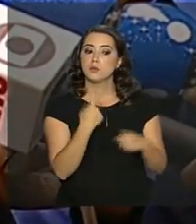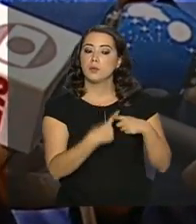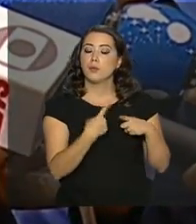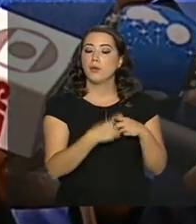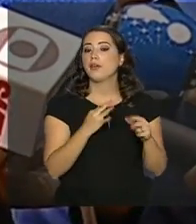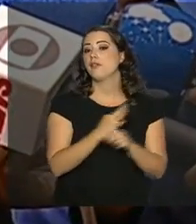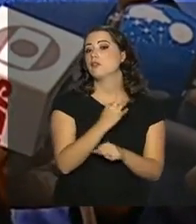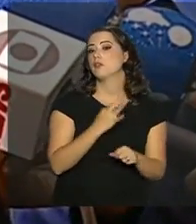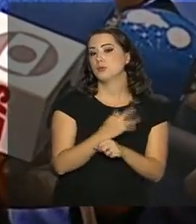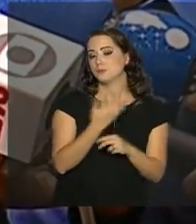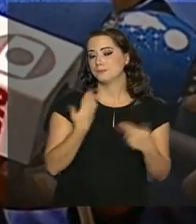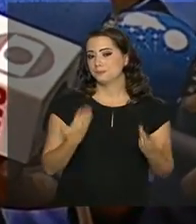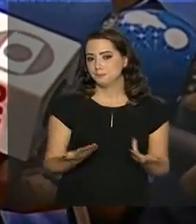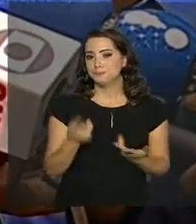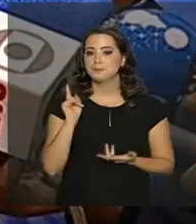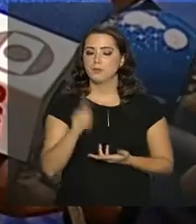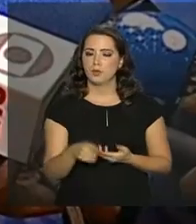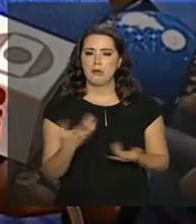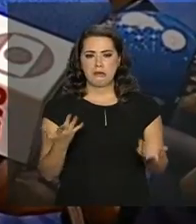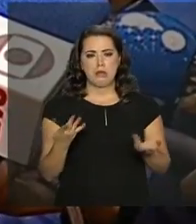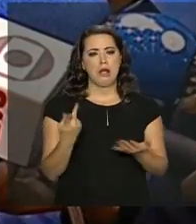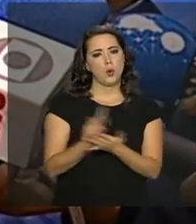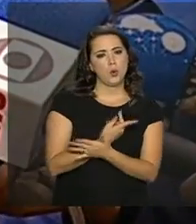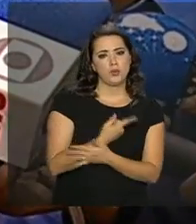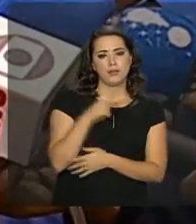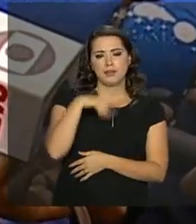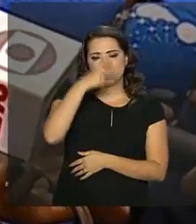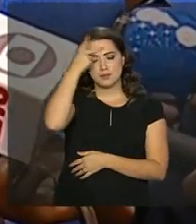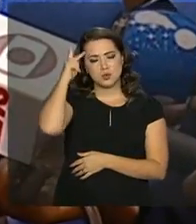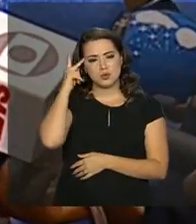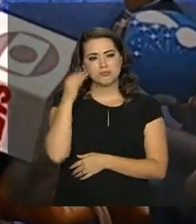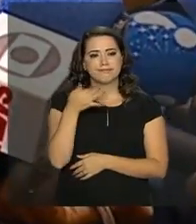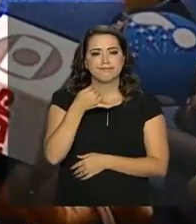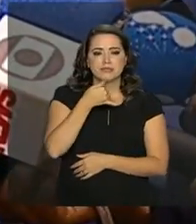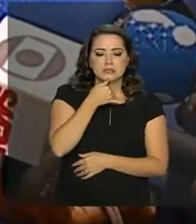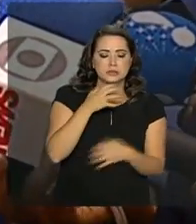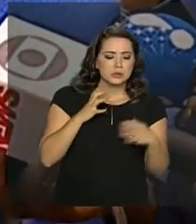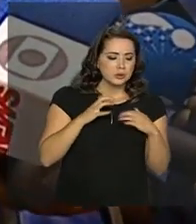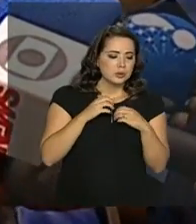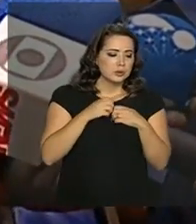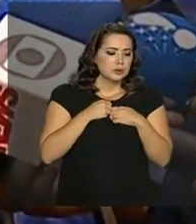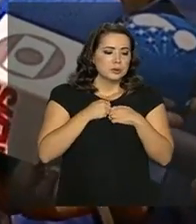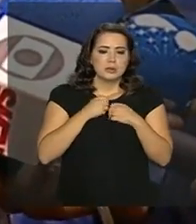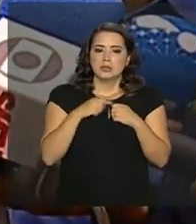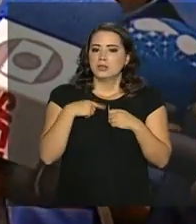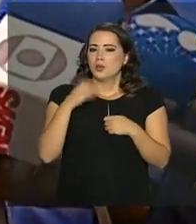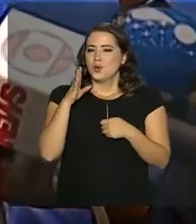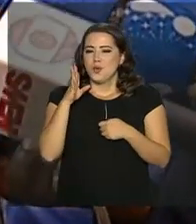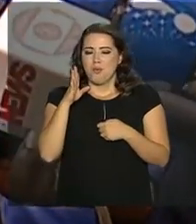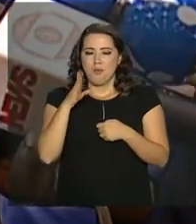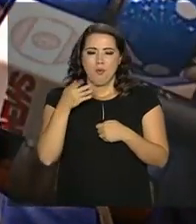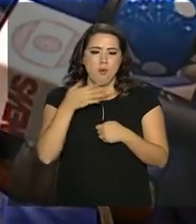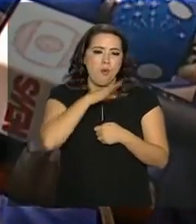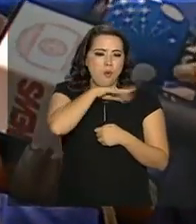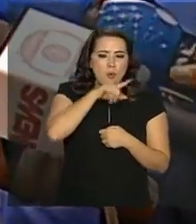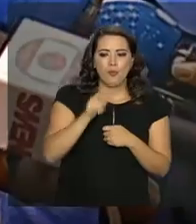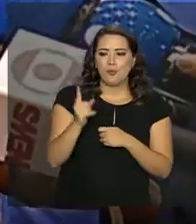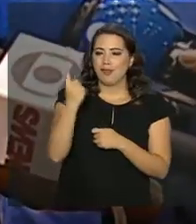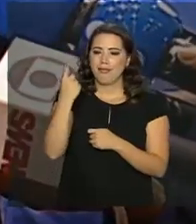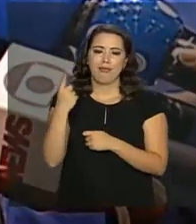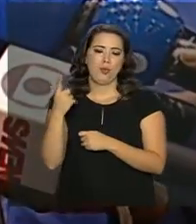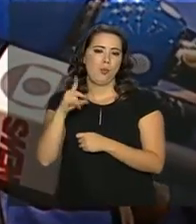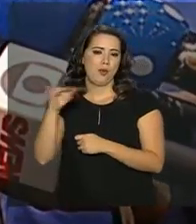ano eu acredito que acontece por exemplo a própria decepção se a pessoa for mal no primeiro dia já se desanima mas é